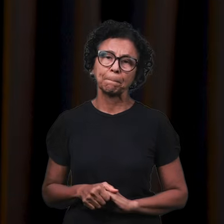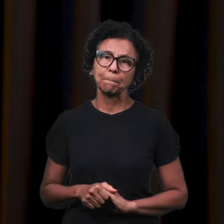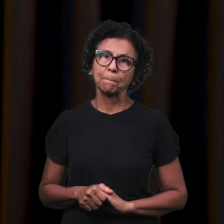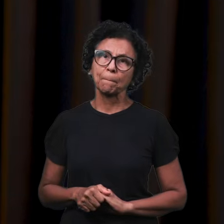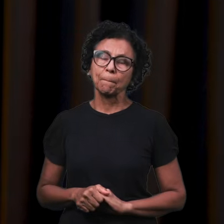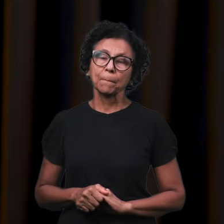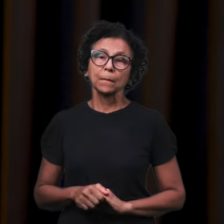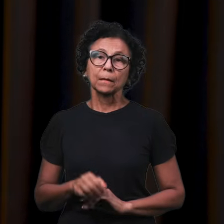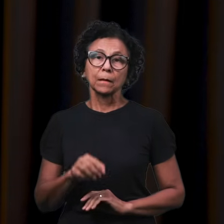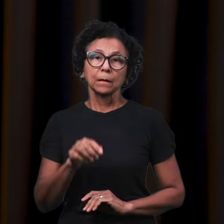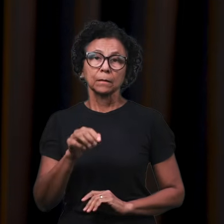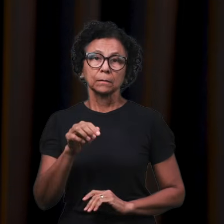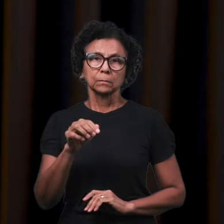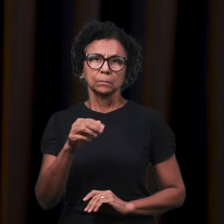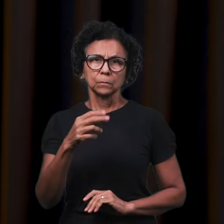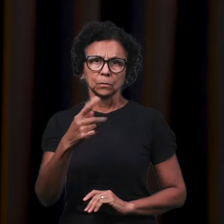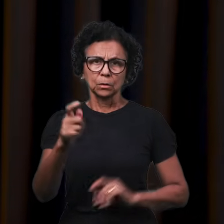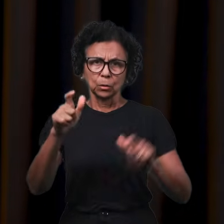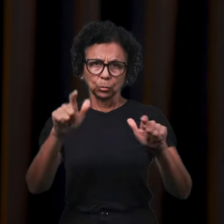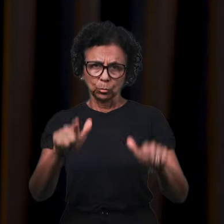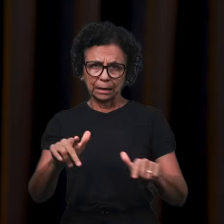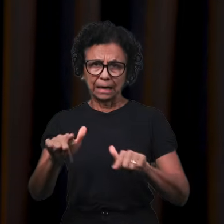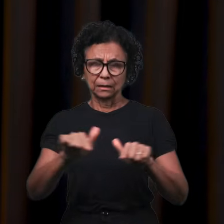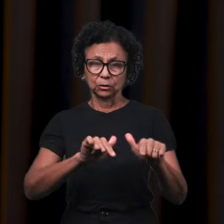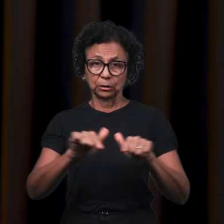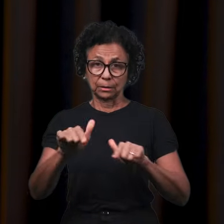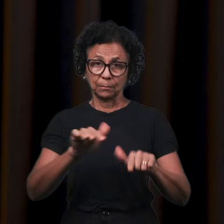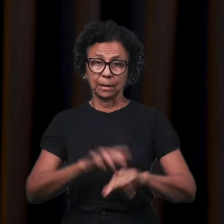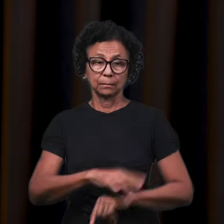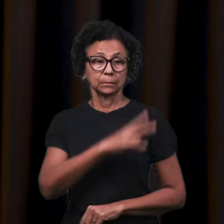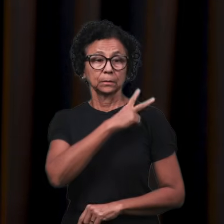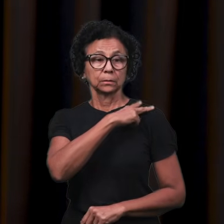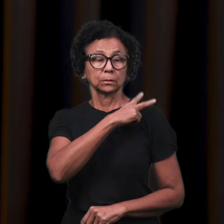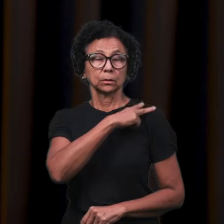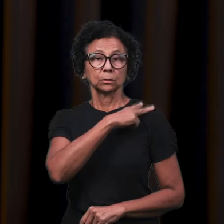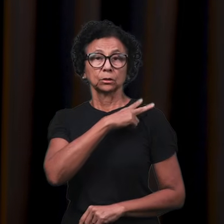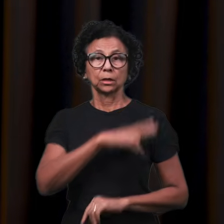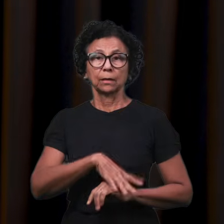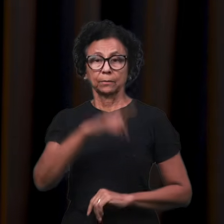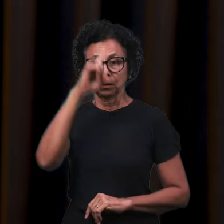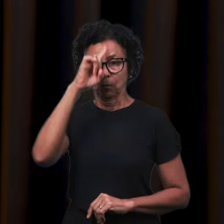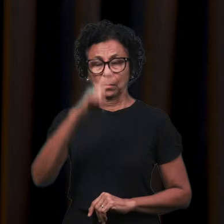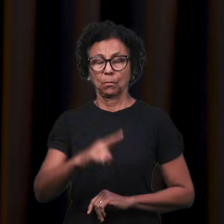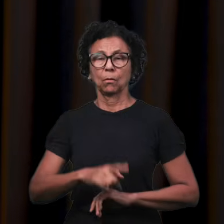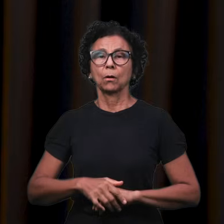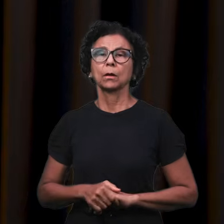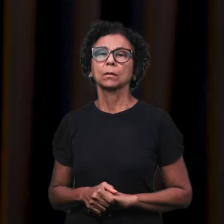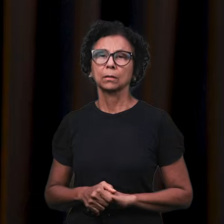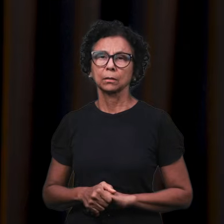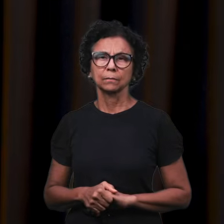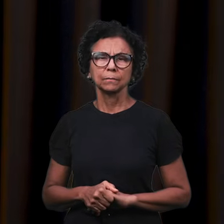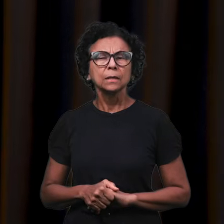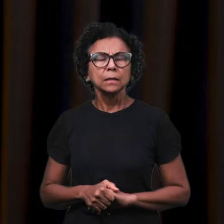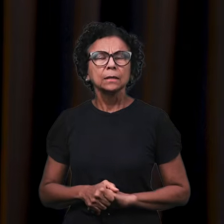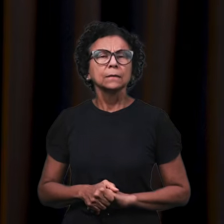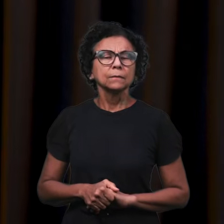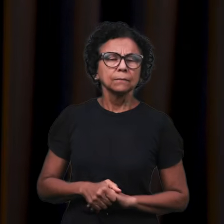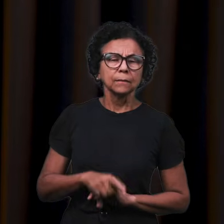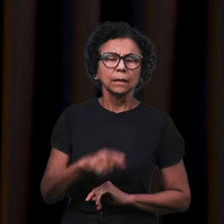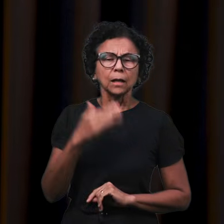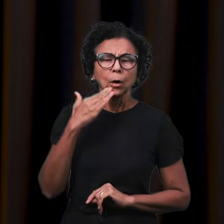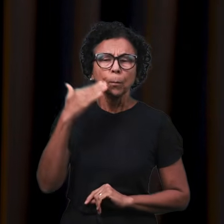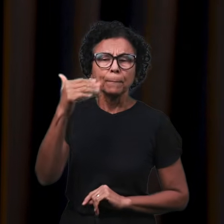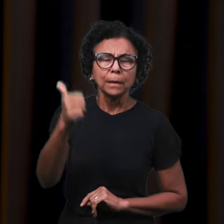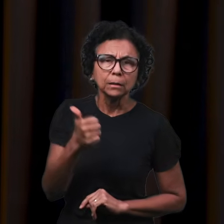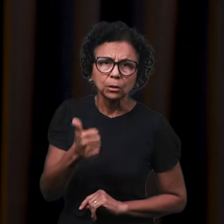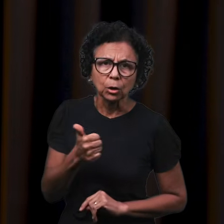quando você, no seu local de trabalho, receber uma demanda de um superior, faça o melhor para